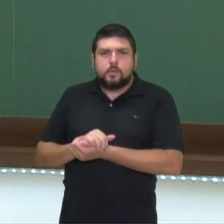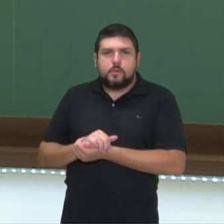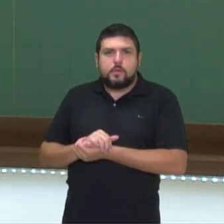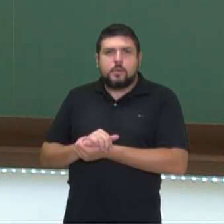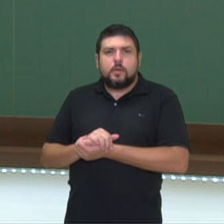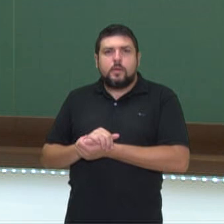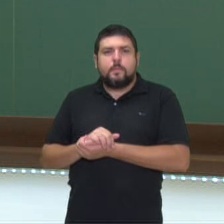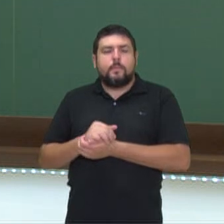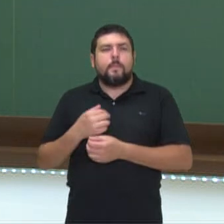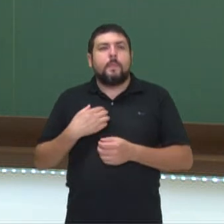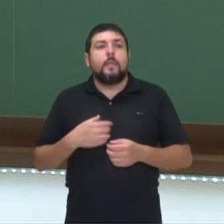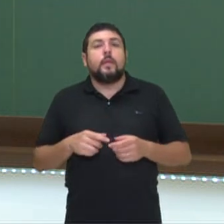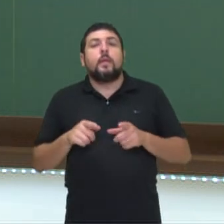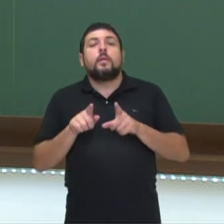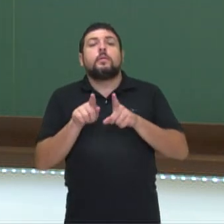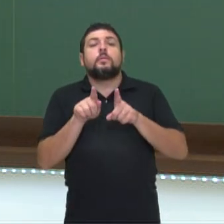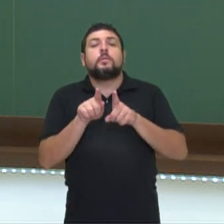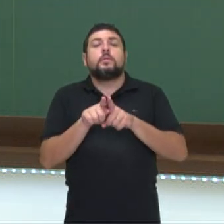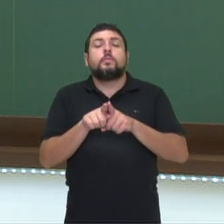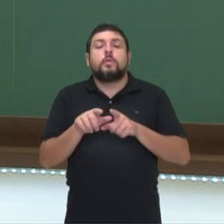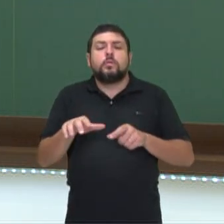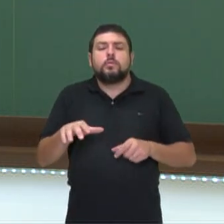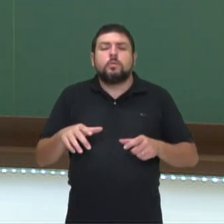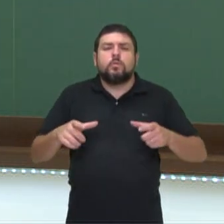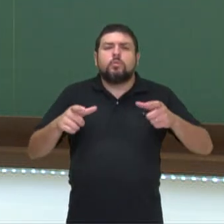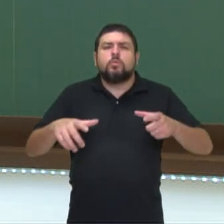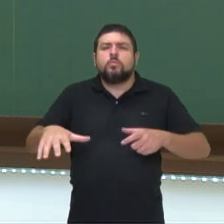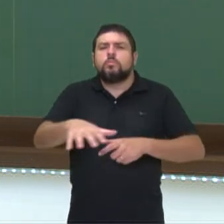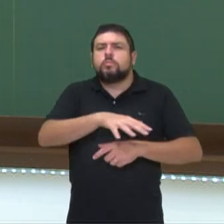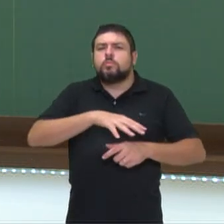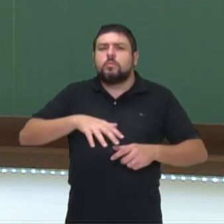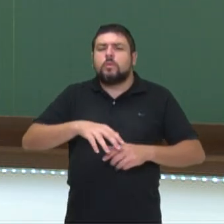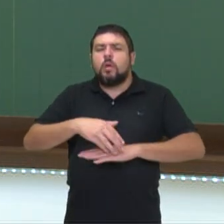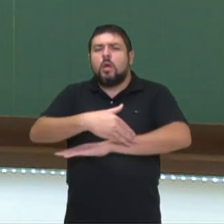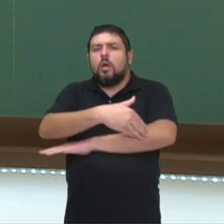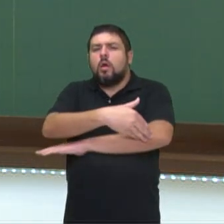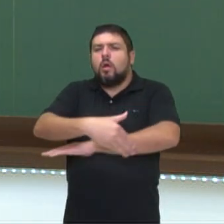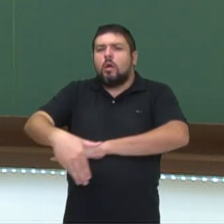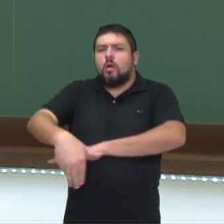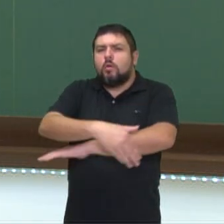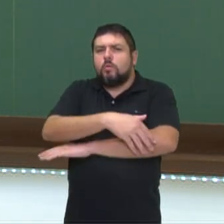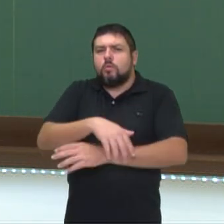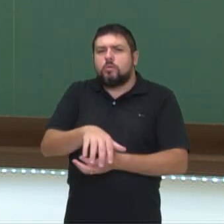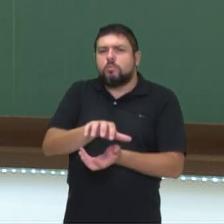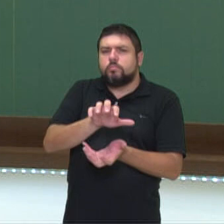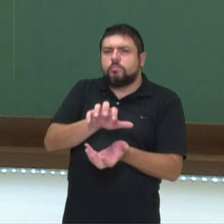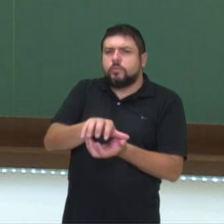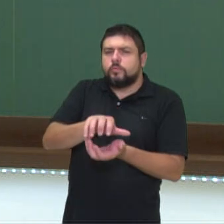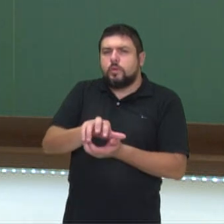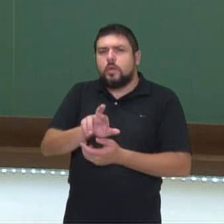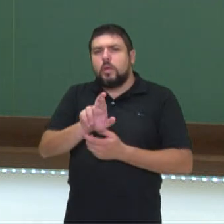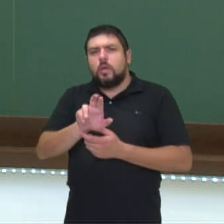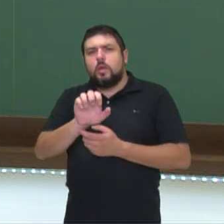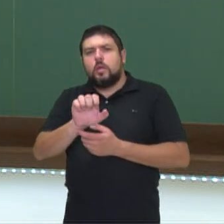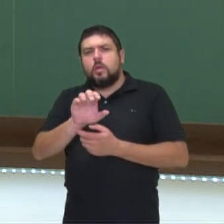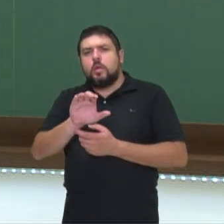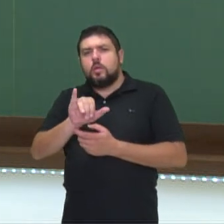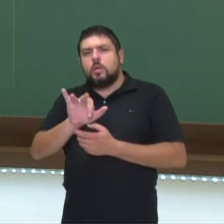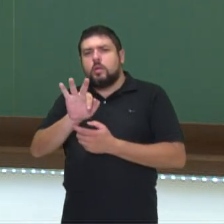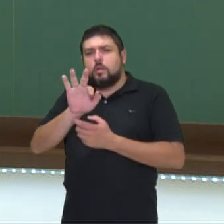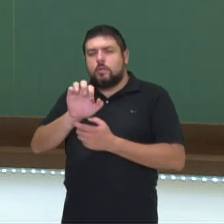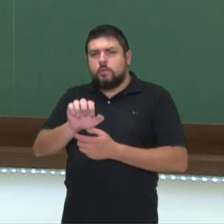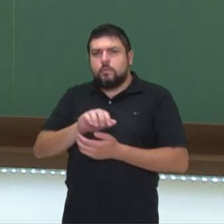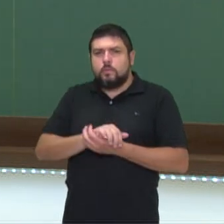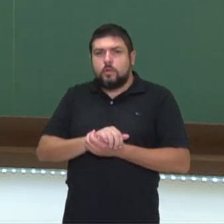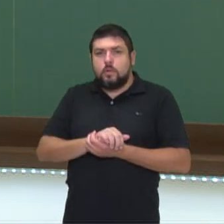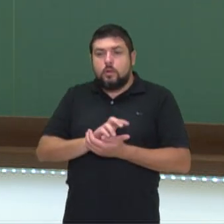o ambiente sendo as ruas do Recife e, mais precisamente, a frente da casa da filha do